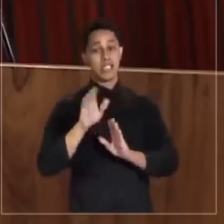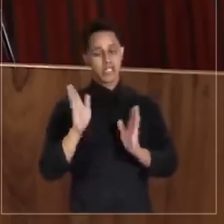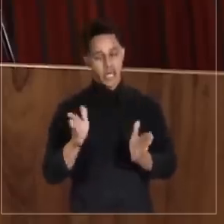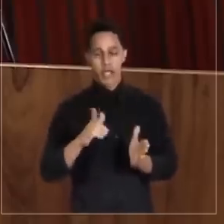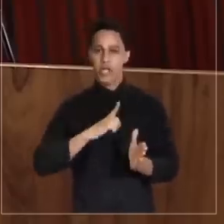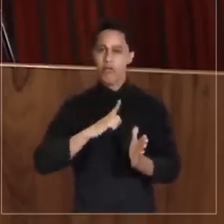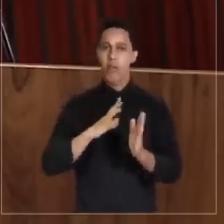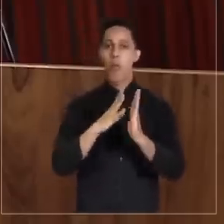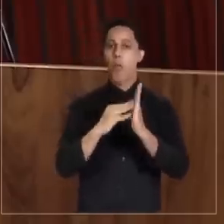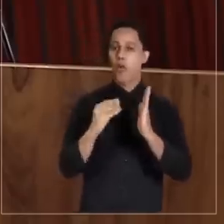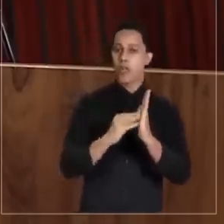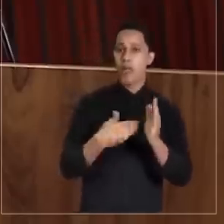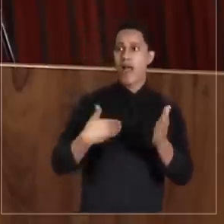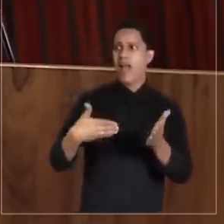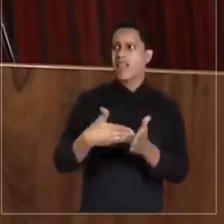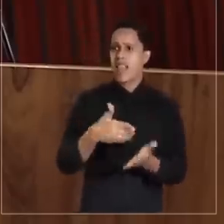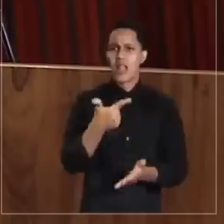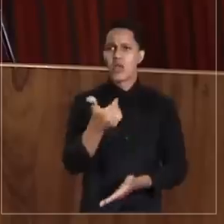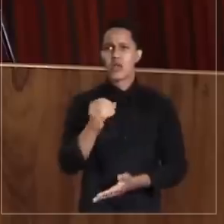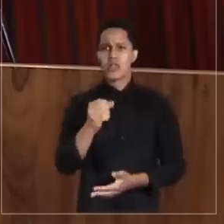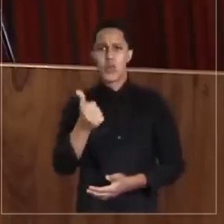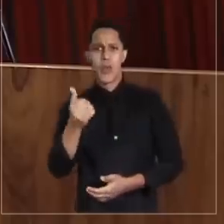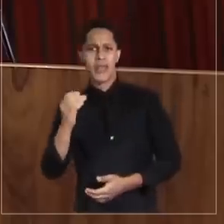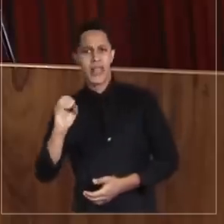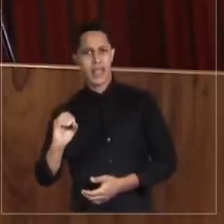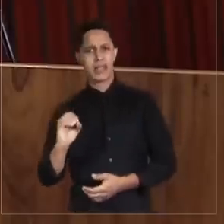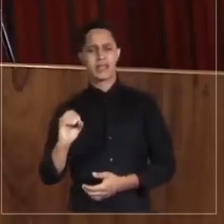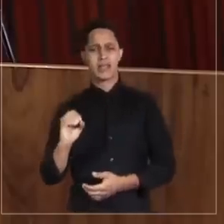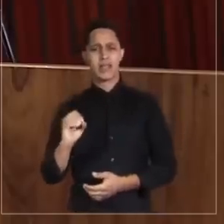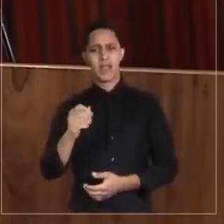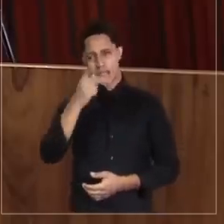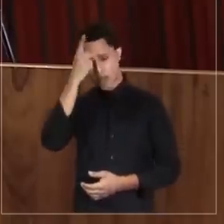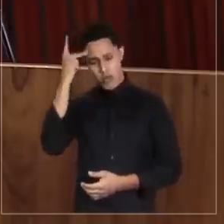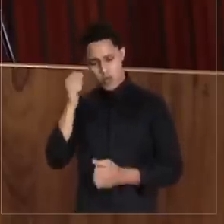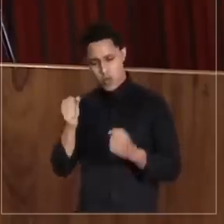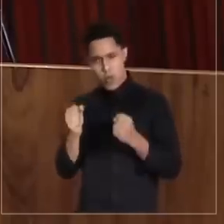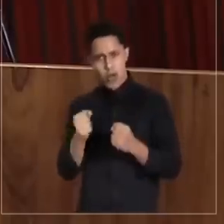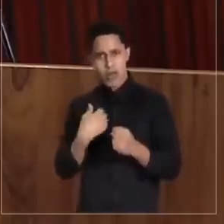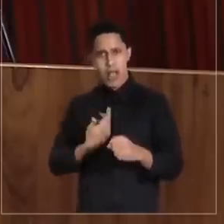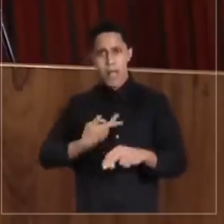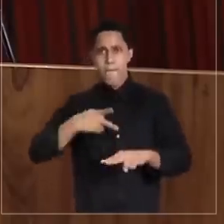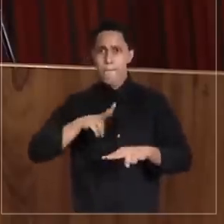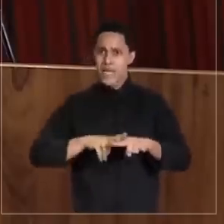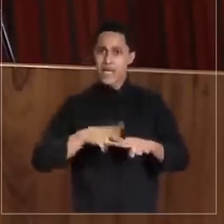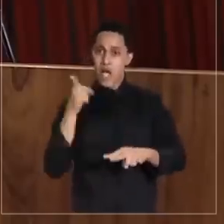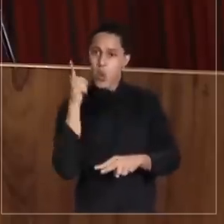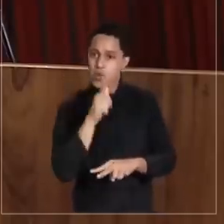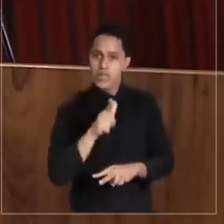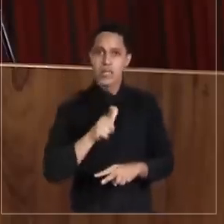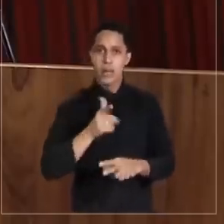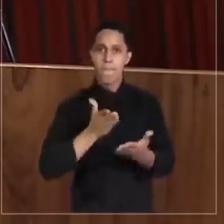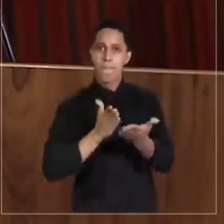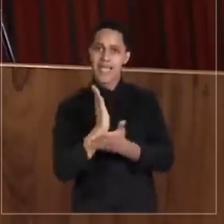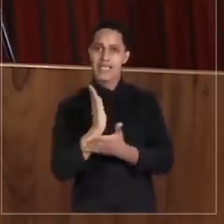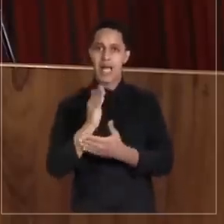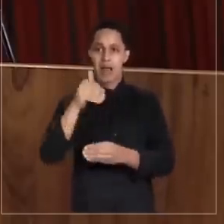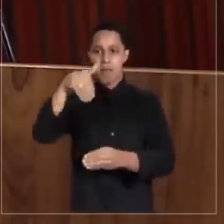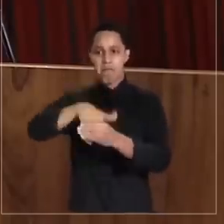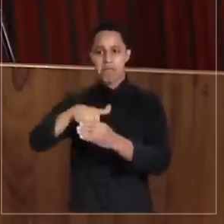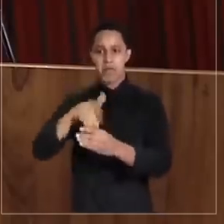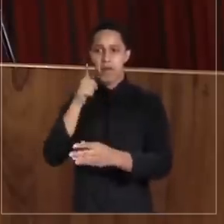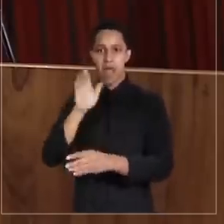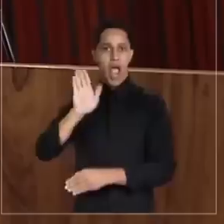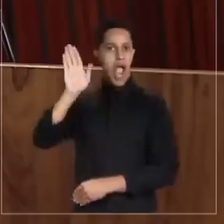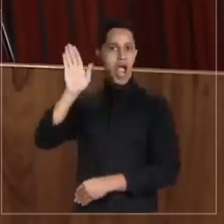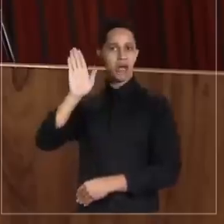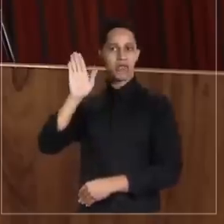até 2010, em que a pessoa poderia, até mesmo numa prisão, ser eleito. Era essa a lei e era aplicada.